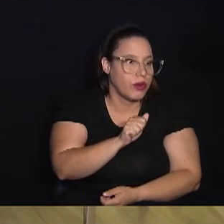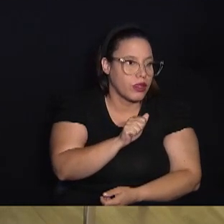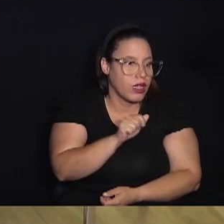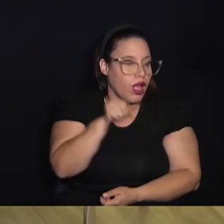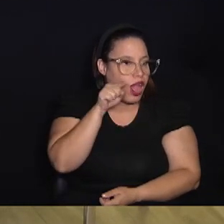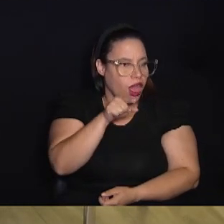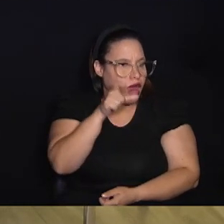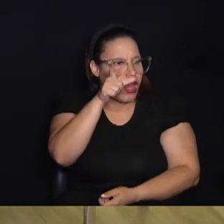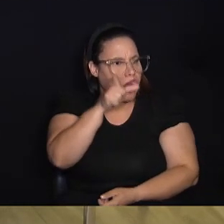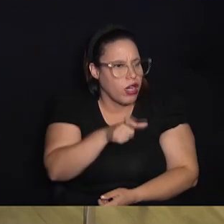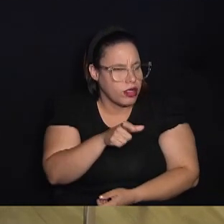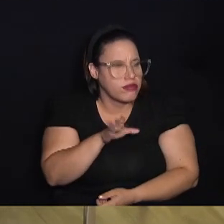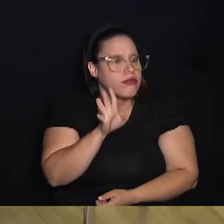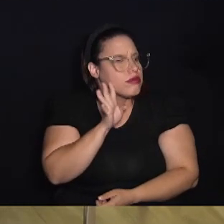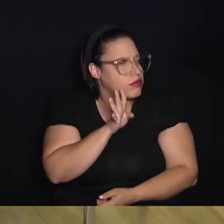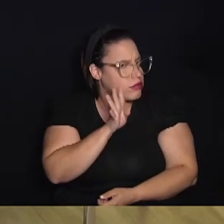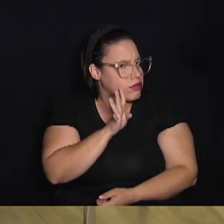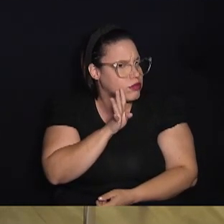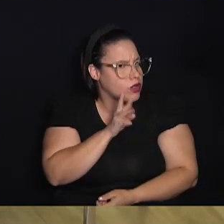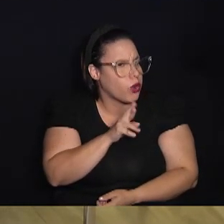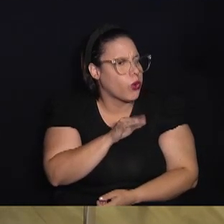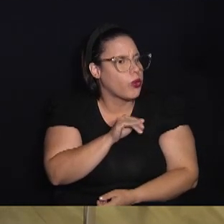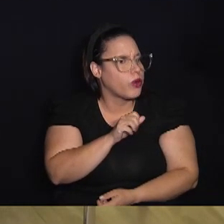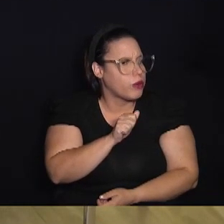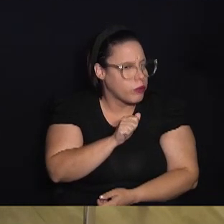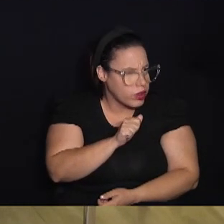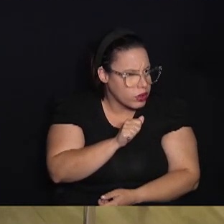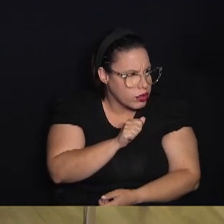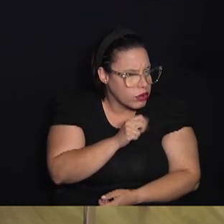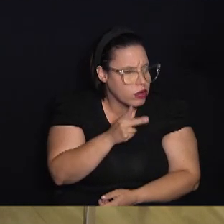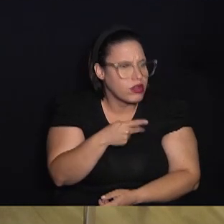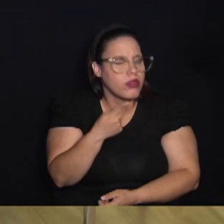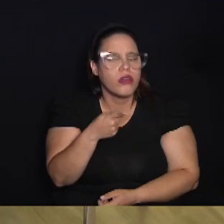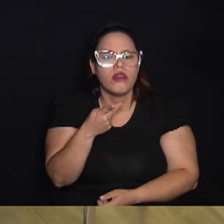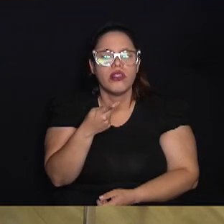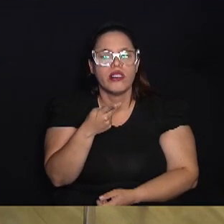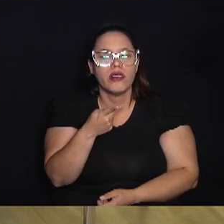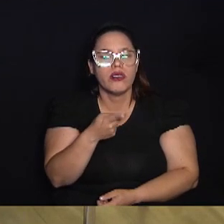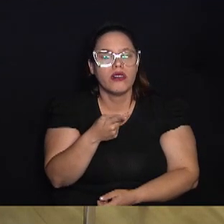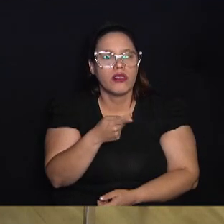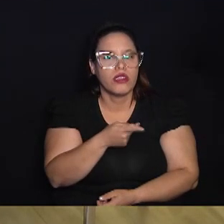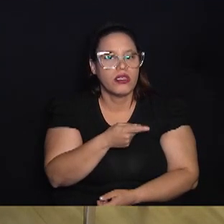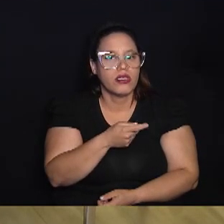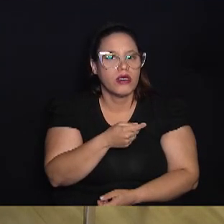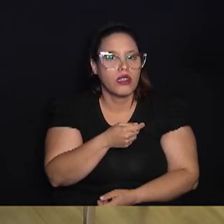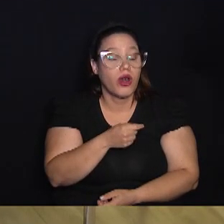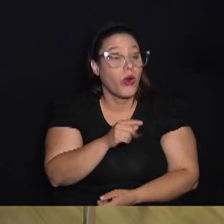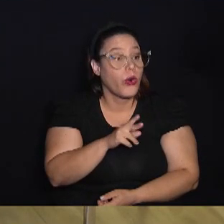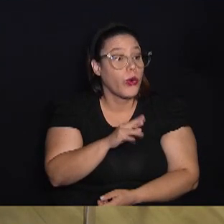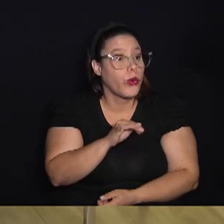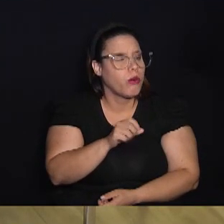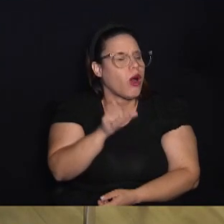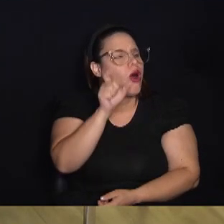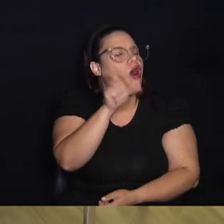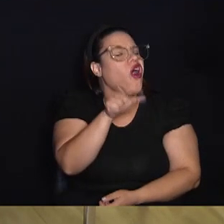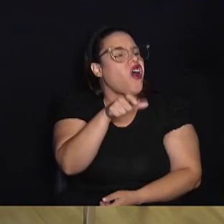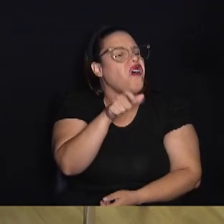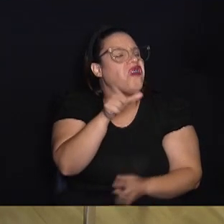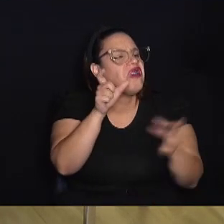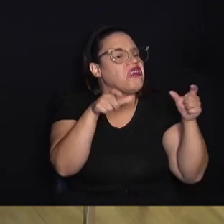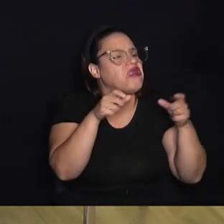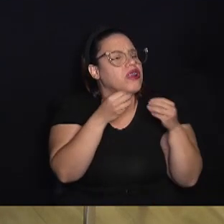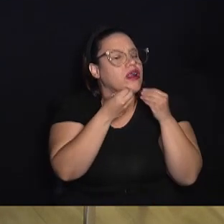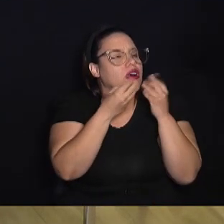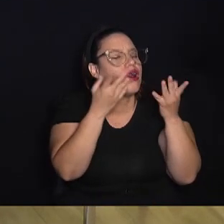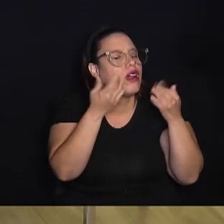local bem bacana Rúbia de Oliveira né vai conversar conosco vamos lá Rúbia Onde você tá conta pra gente boa